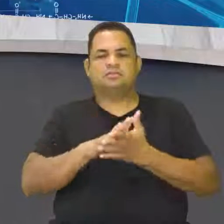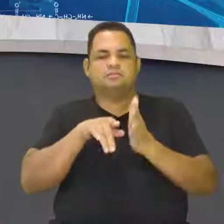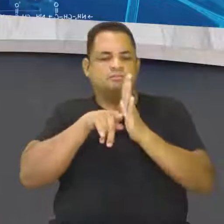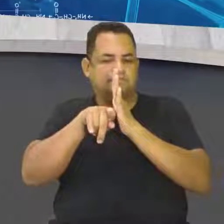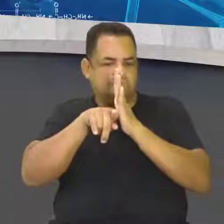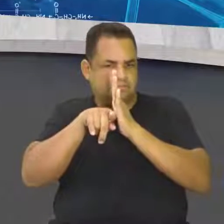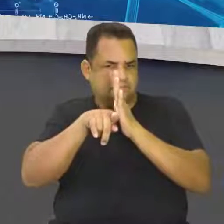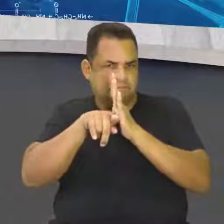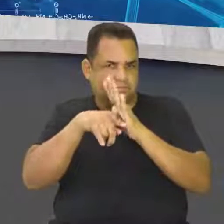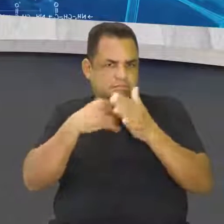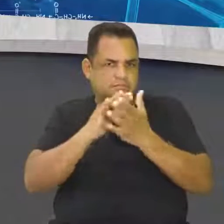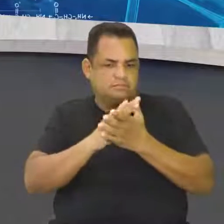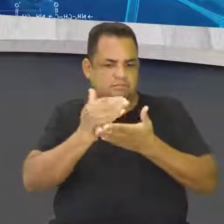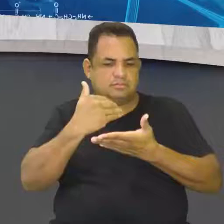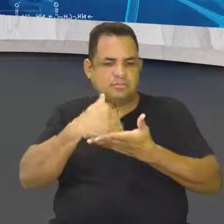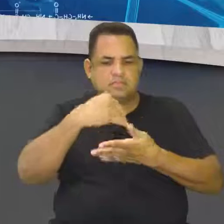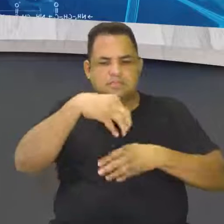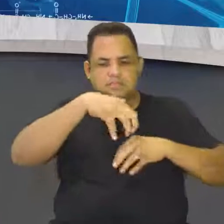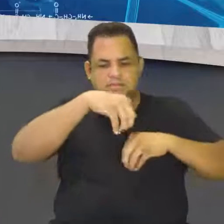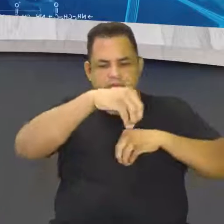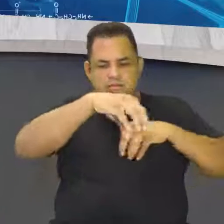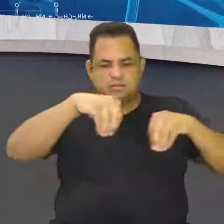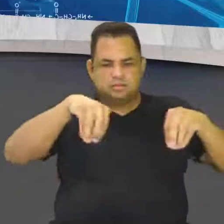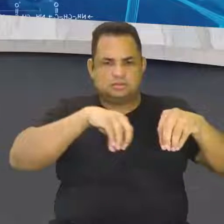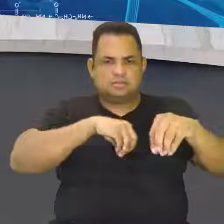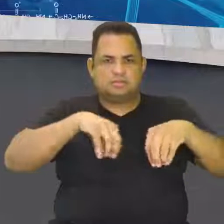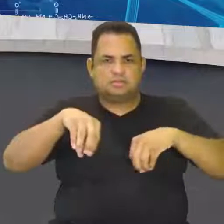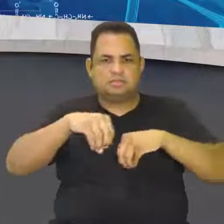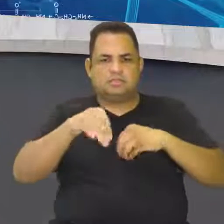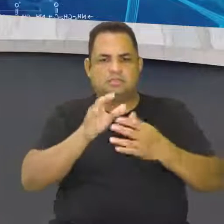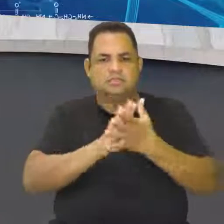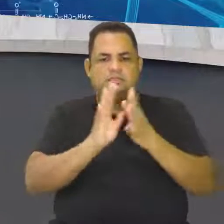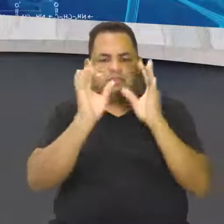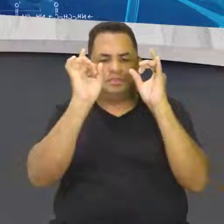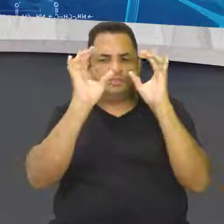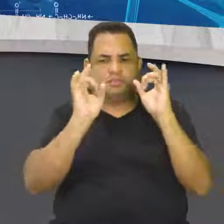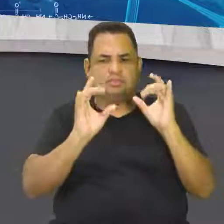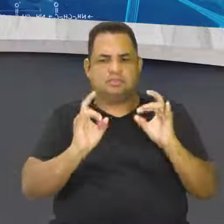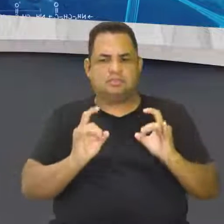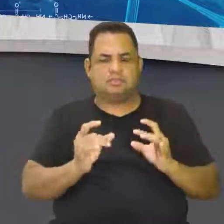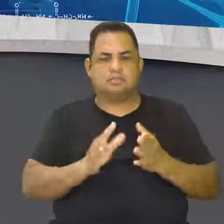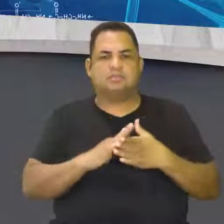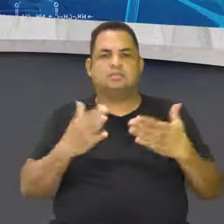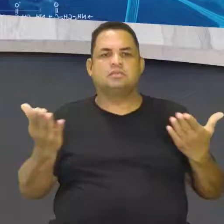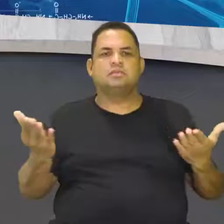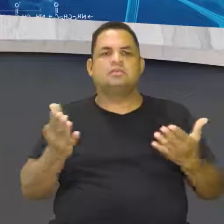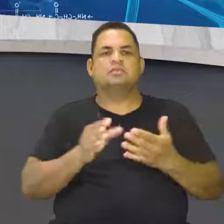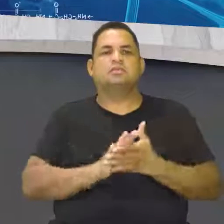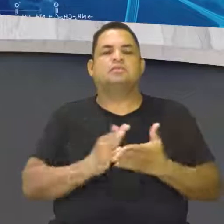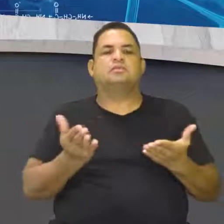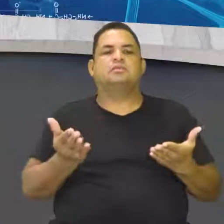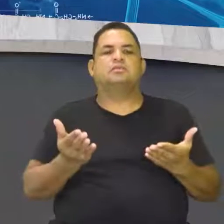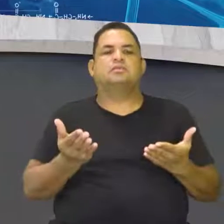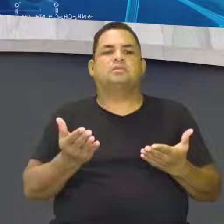você desmembrar, isso, você detalhar, ok,